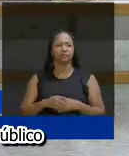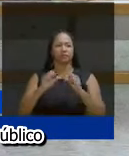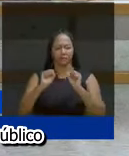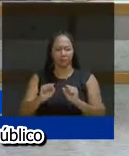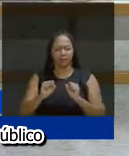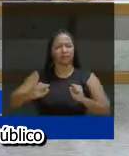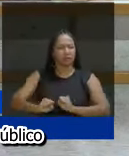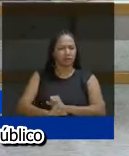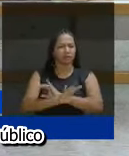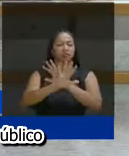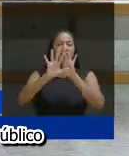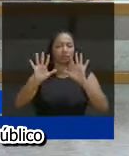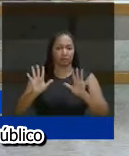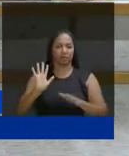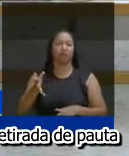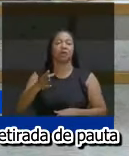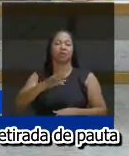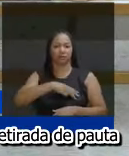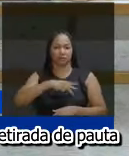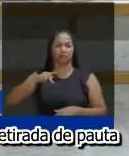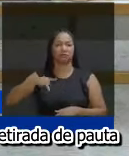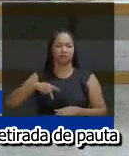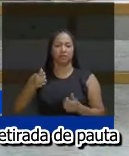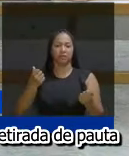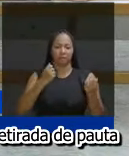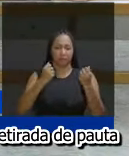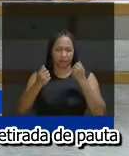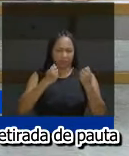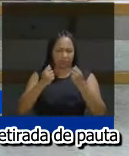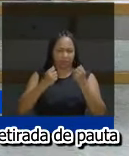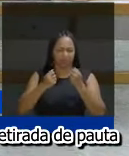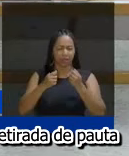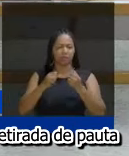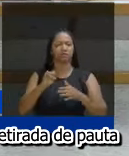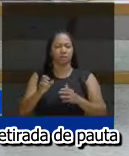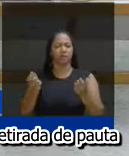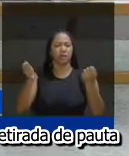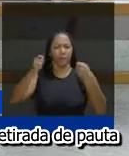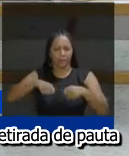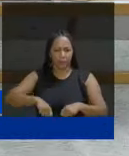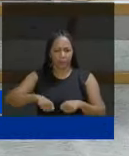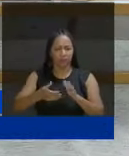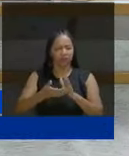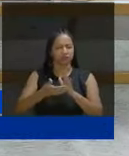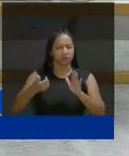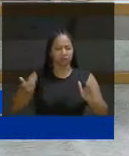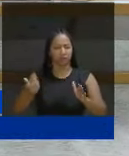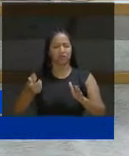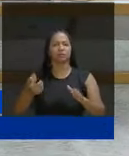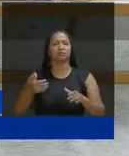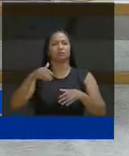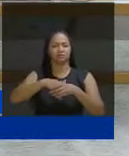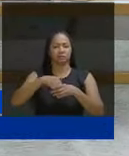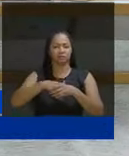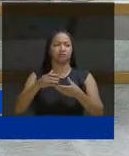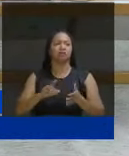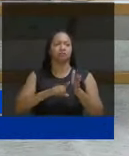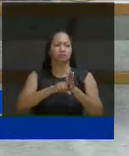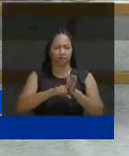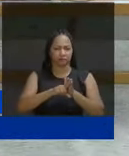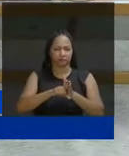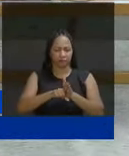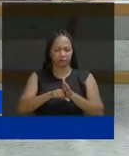elucidar o que já se tem no Ministério Público e levar a avaliação de Vossas Excelências à possibilidade de retirada de pauta, considerando que se